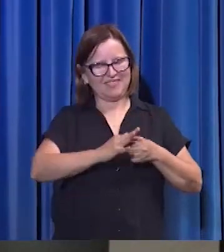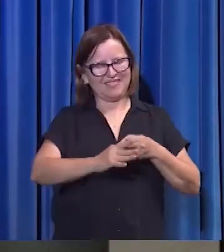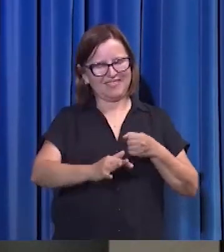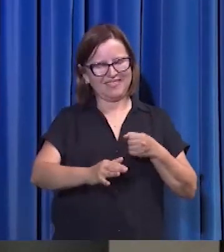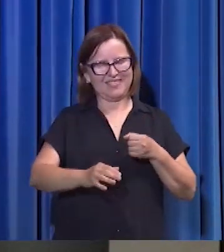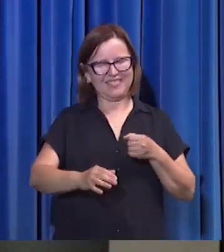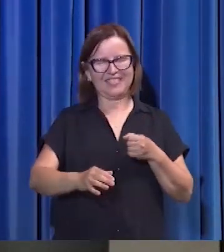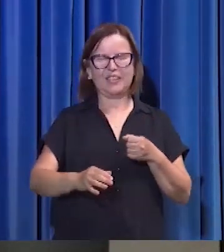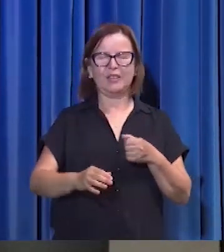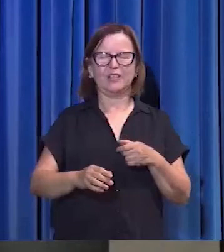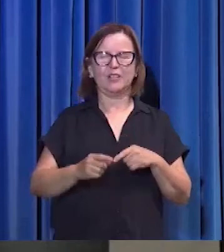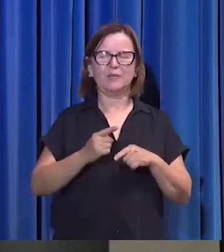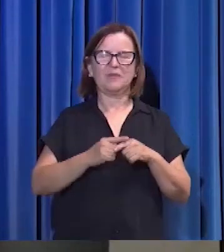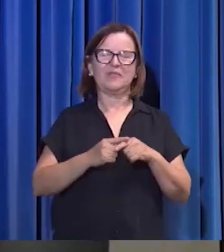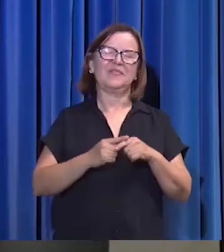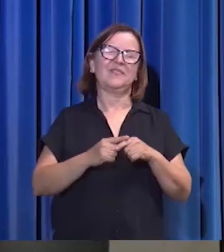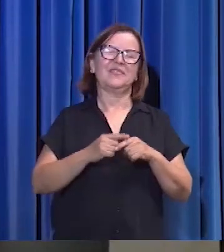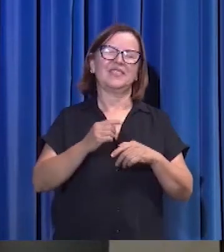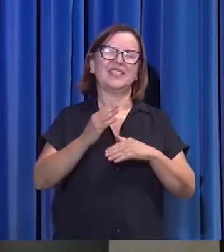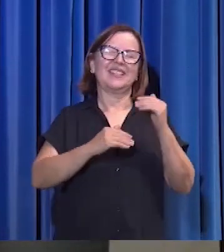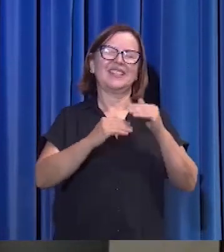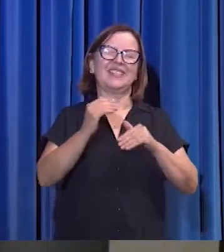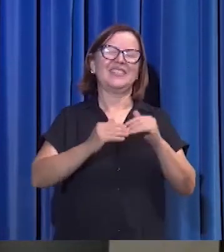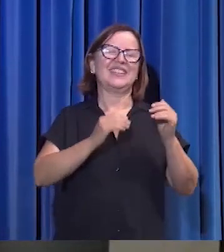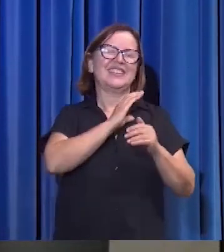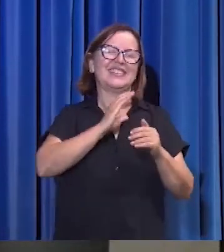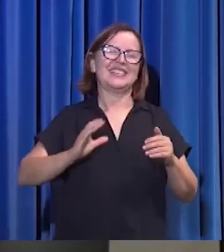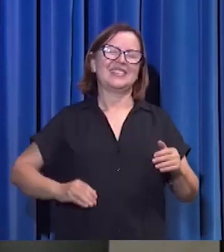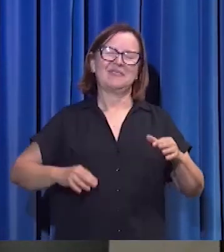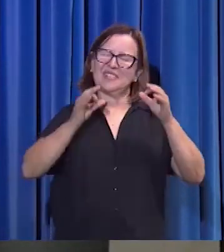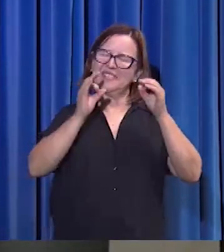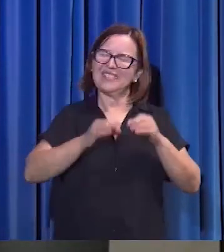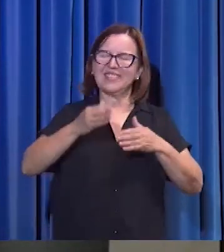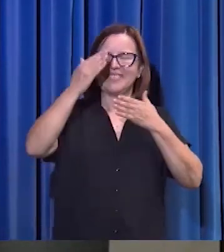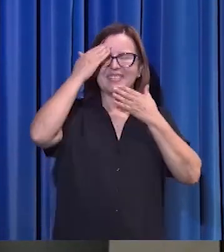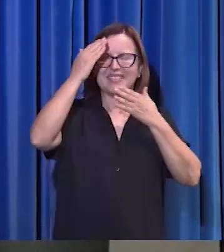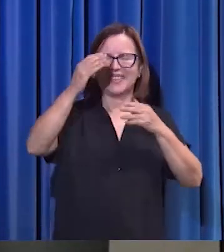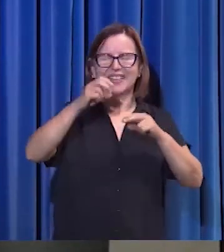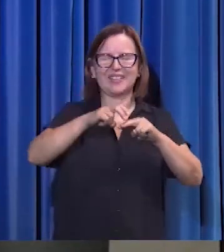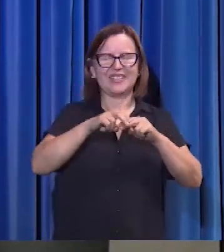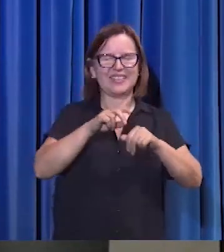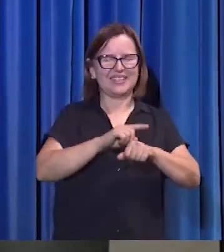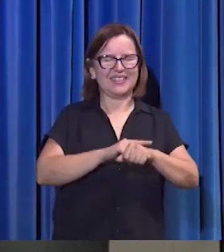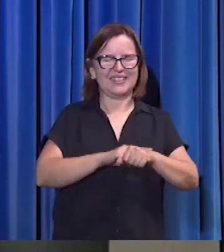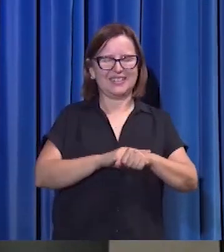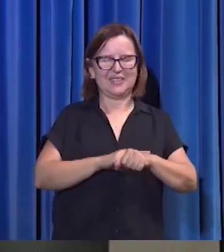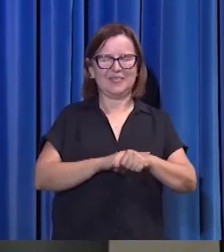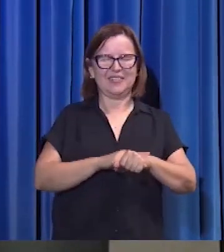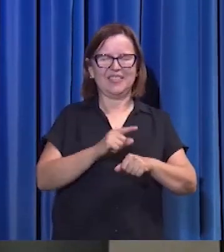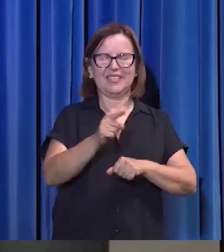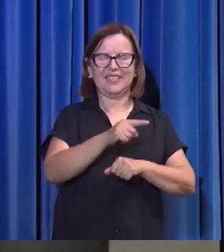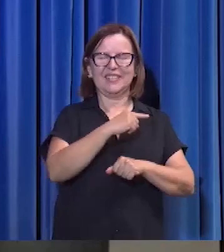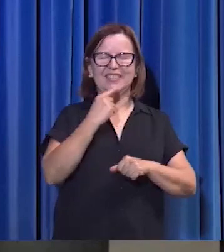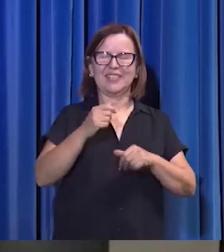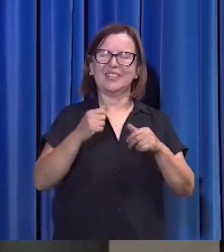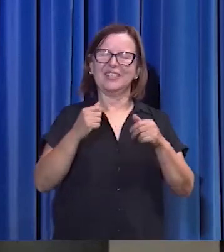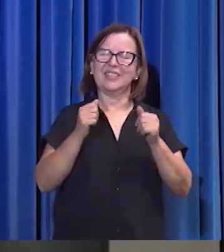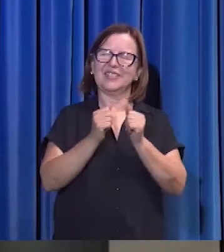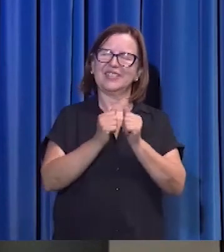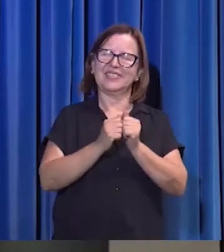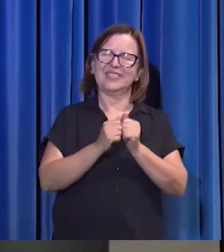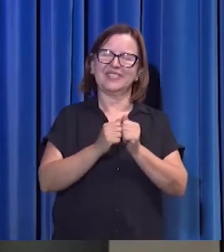porque a obra de Cristo foi perfeita. Muito obrigado por esse tempo que nós estivemos aqui.